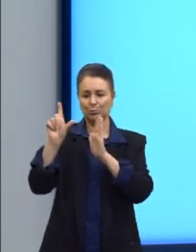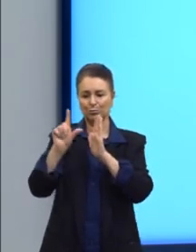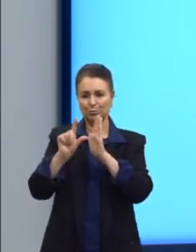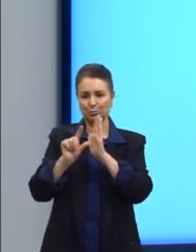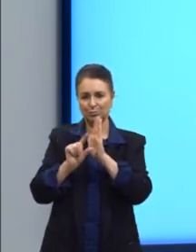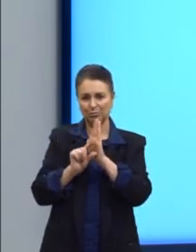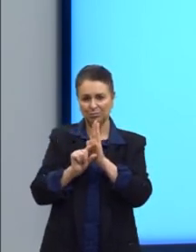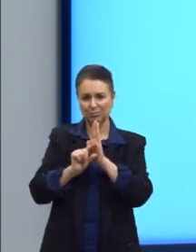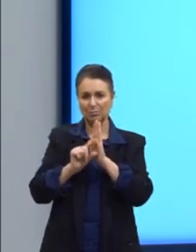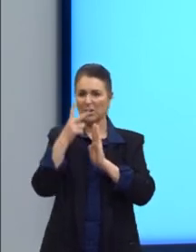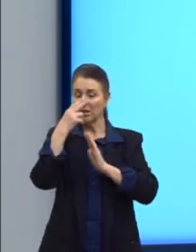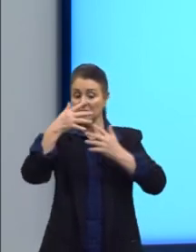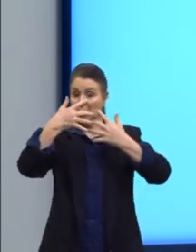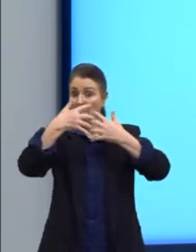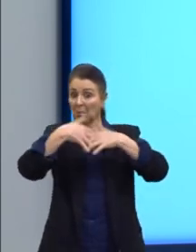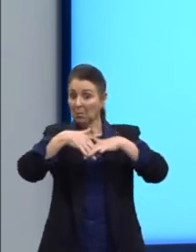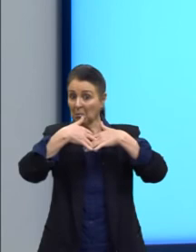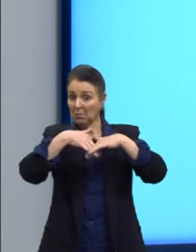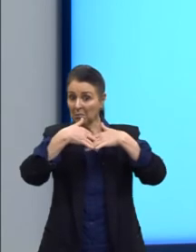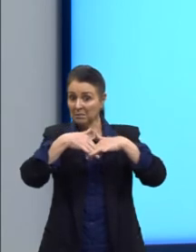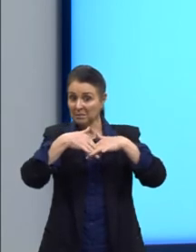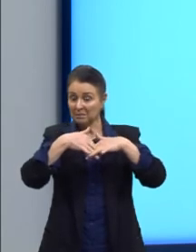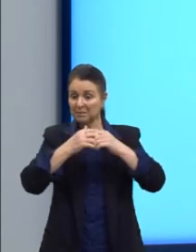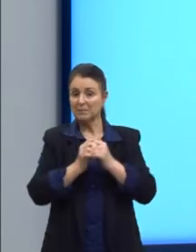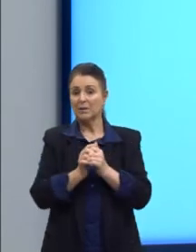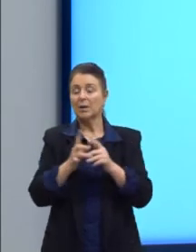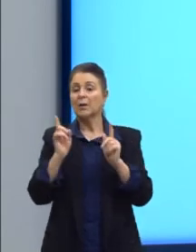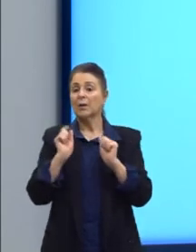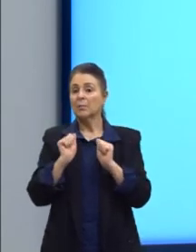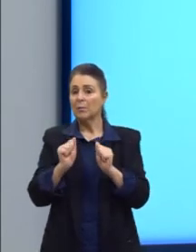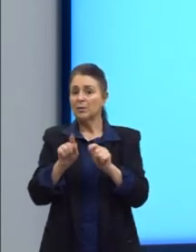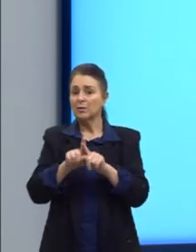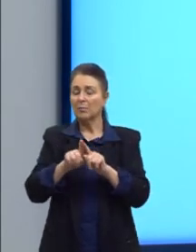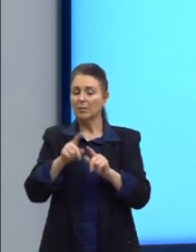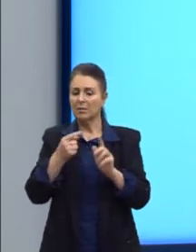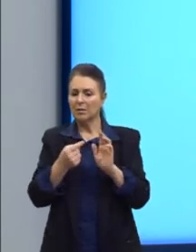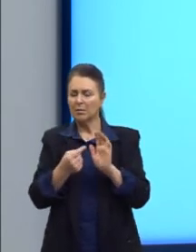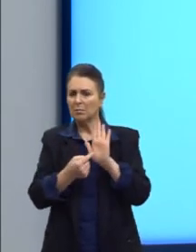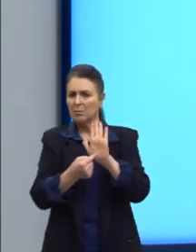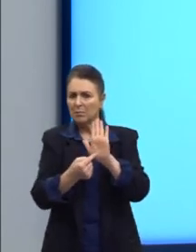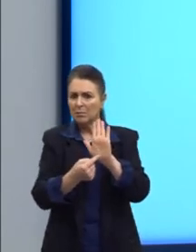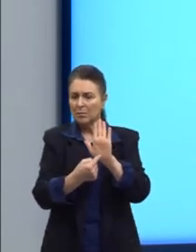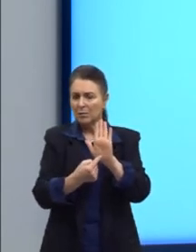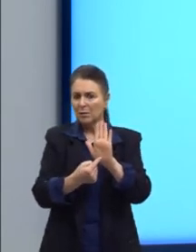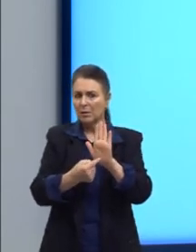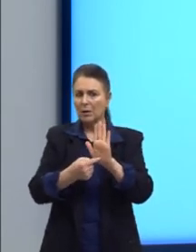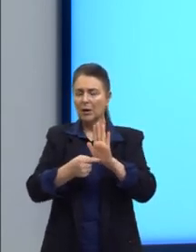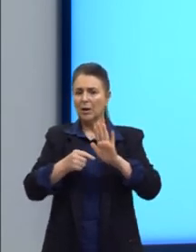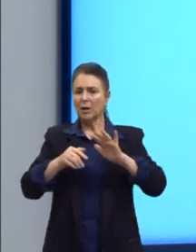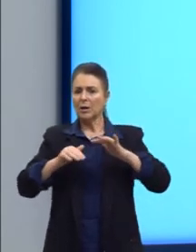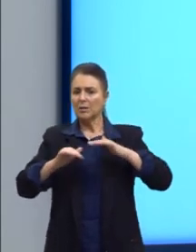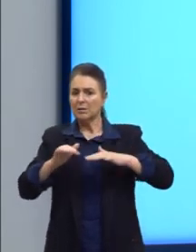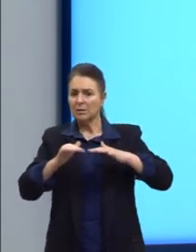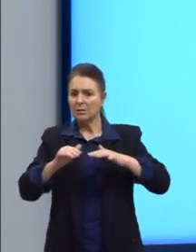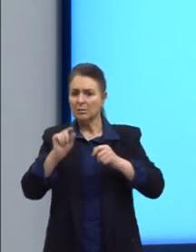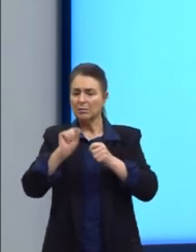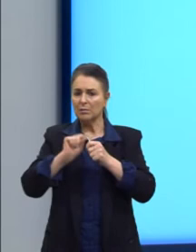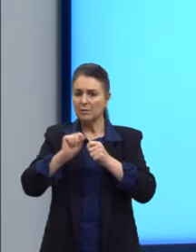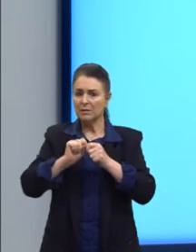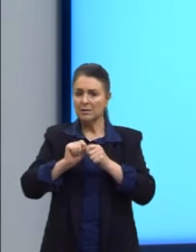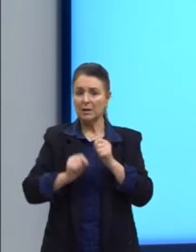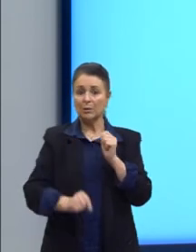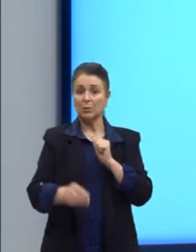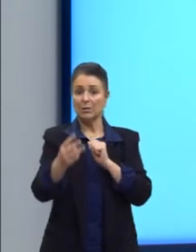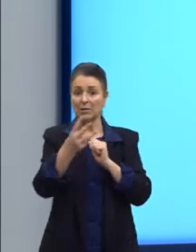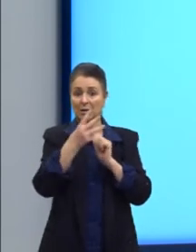essa condição mecânica né que pode ser identificadas especialmente a partir dos atos ali no nosso terceiro